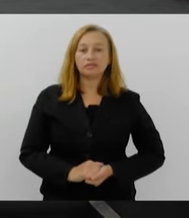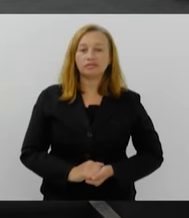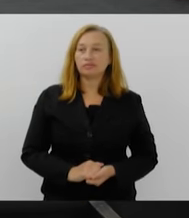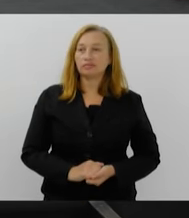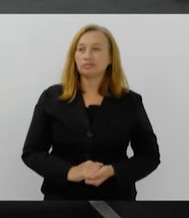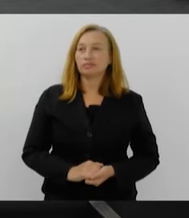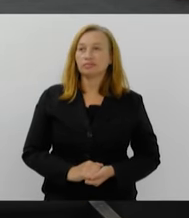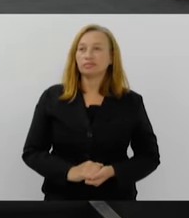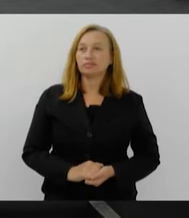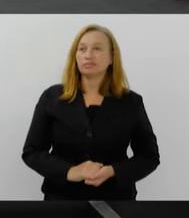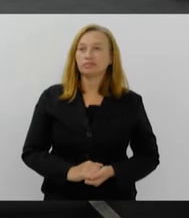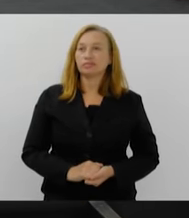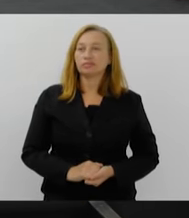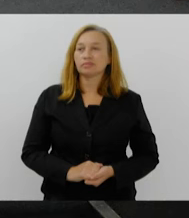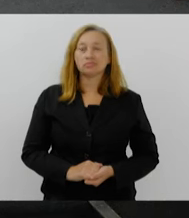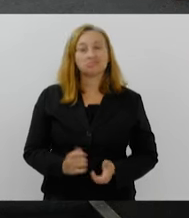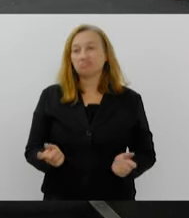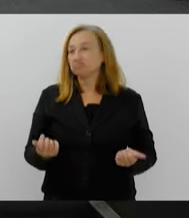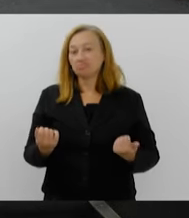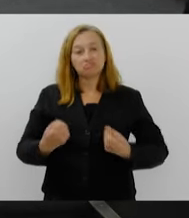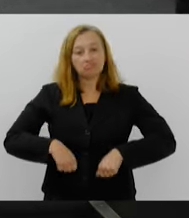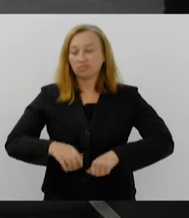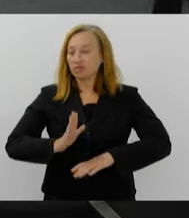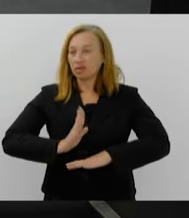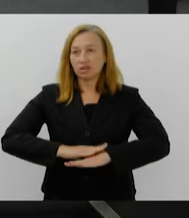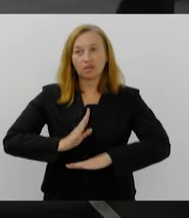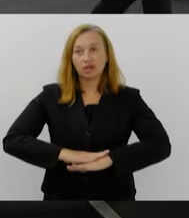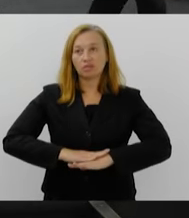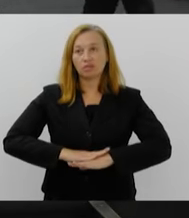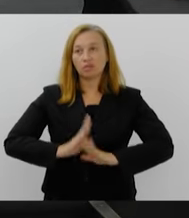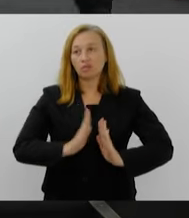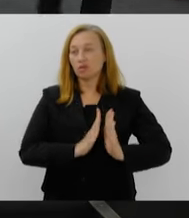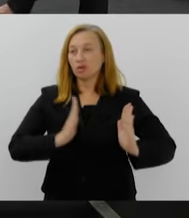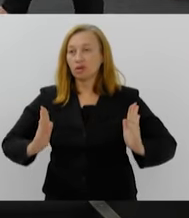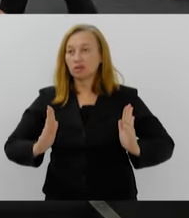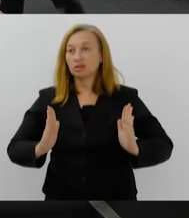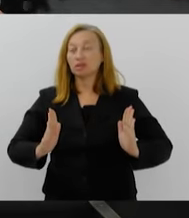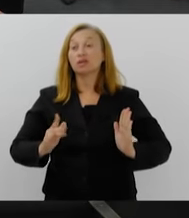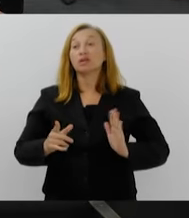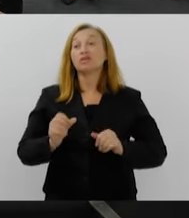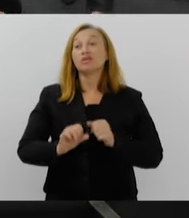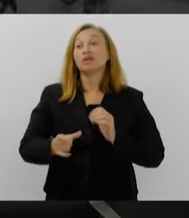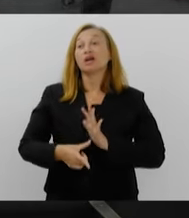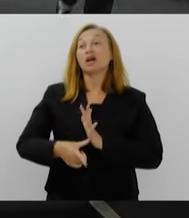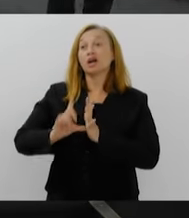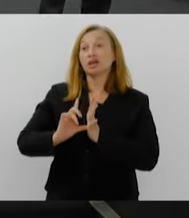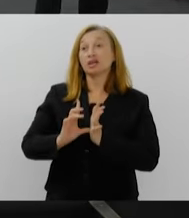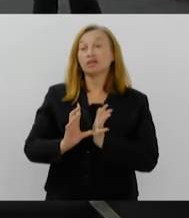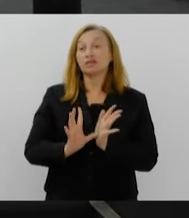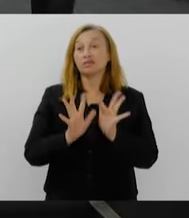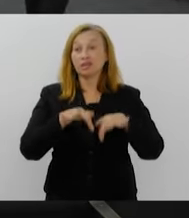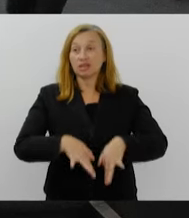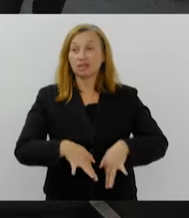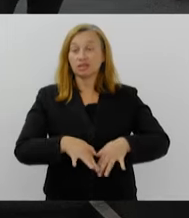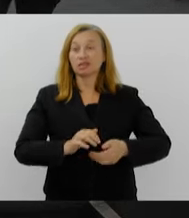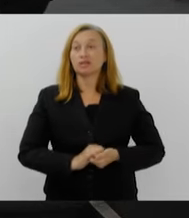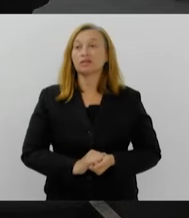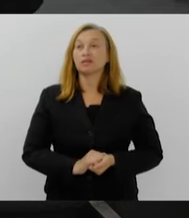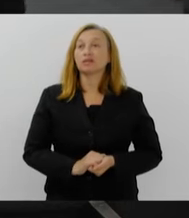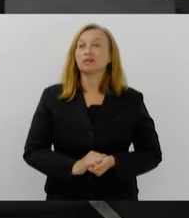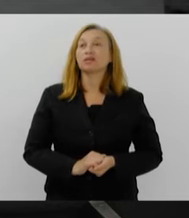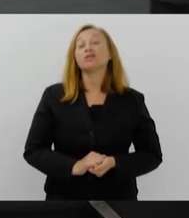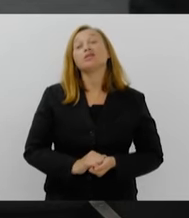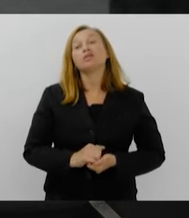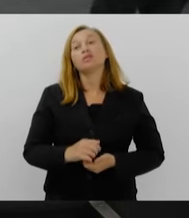Não tem como, professor Josimar, a prorrogação teria que ter sido feita antes do encerramento da sessão. O